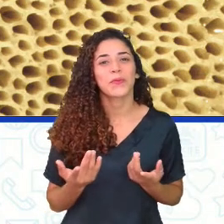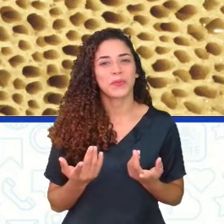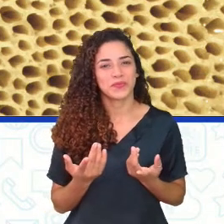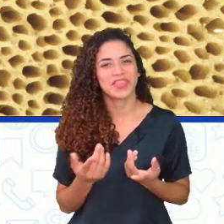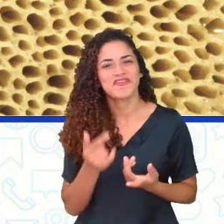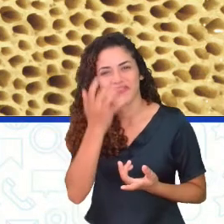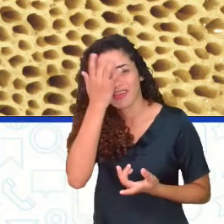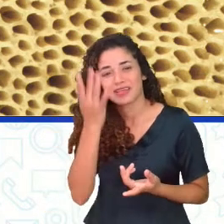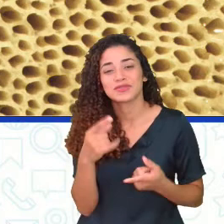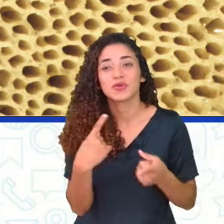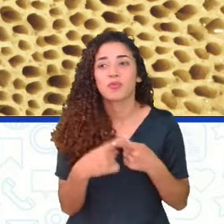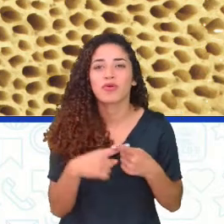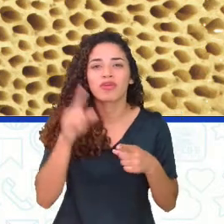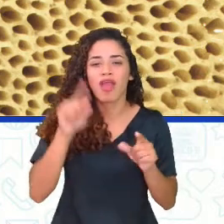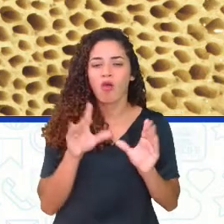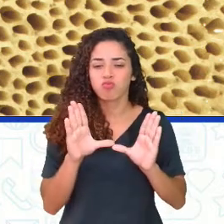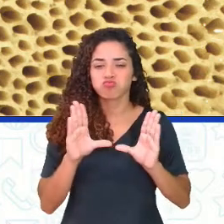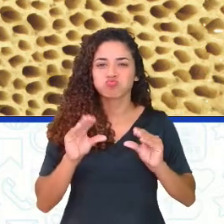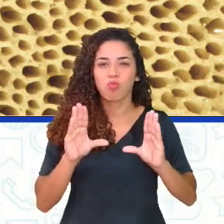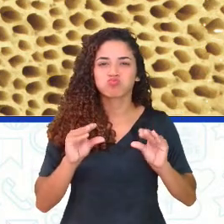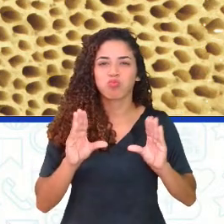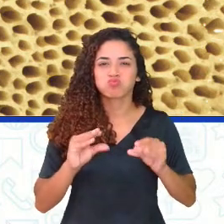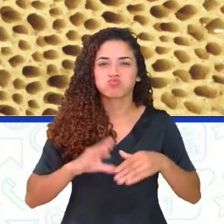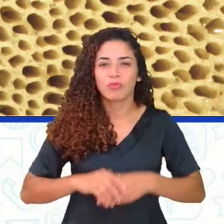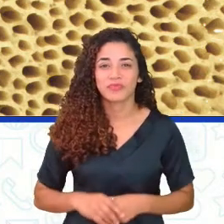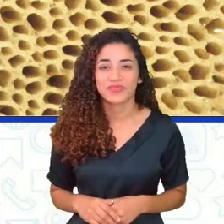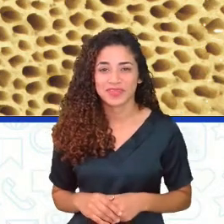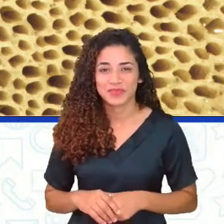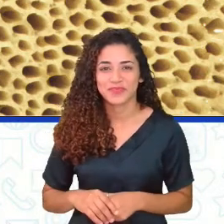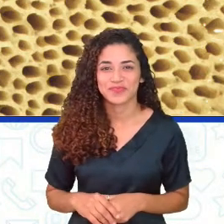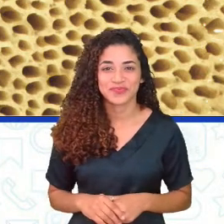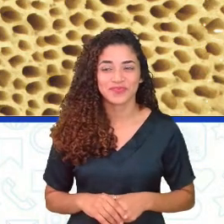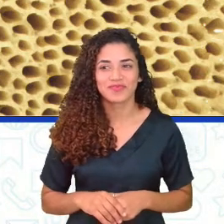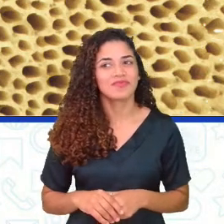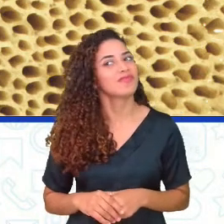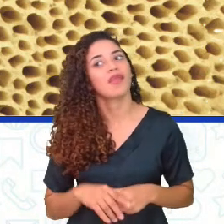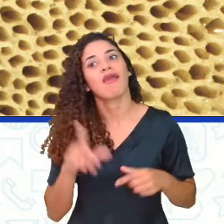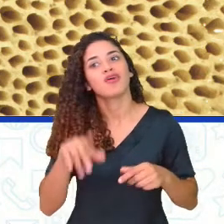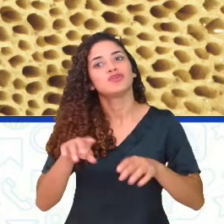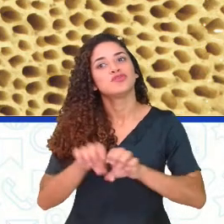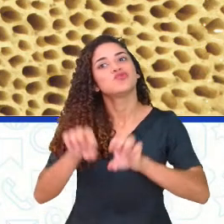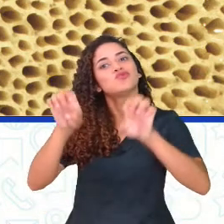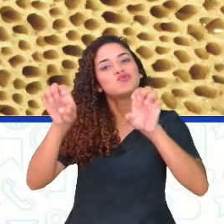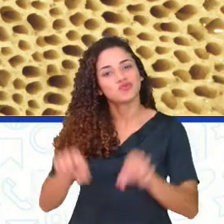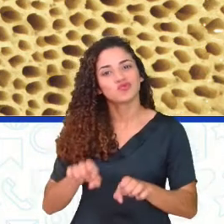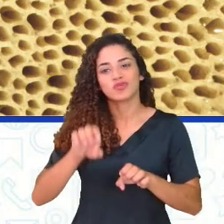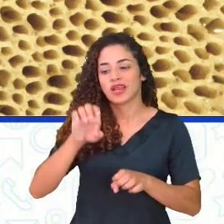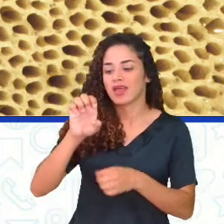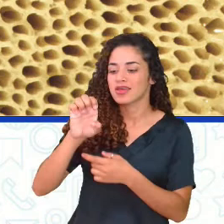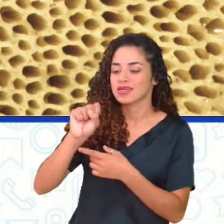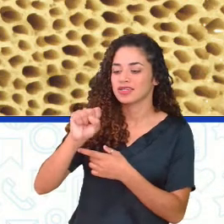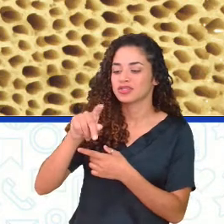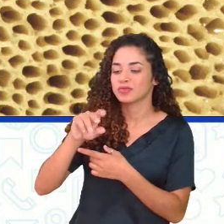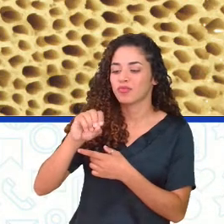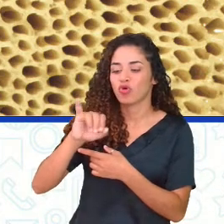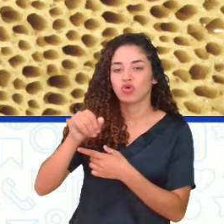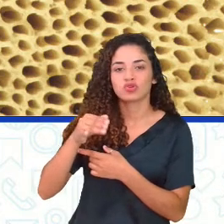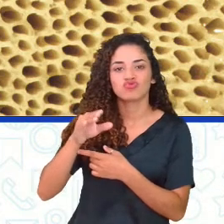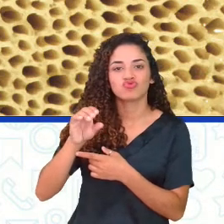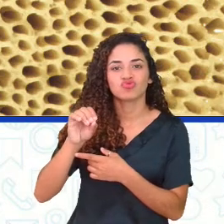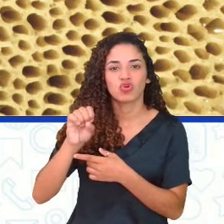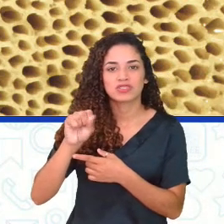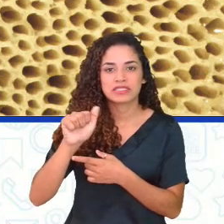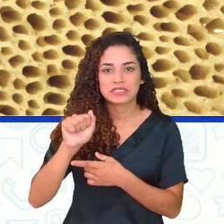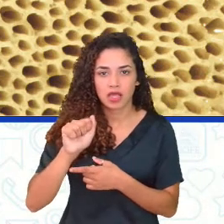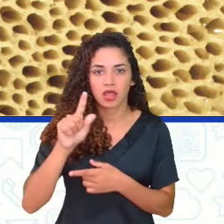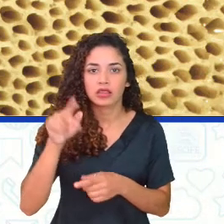gente vê que ele é fofinho. A questão aí é essa estrutura aí esponjosa, com uma grande quantidade aí